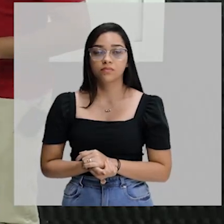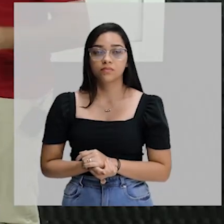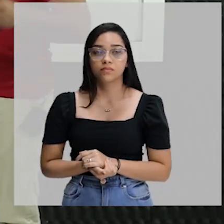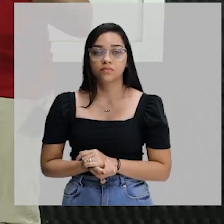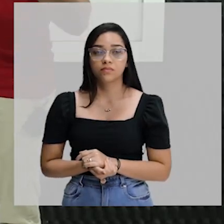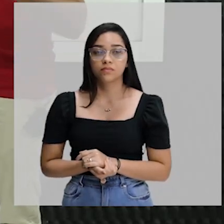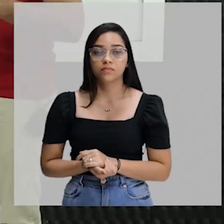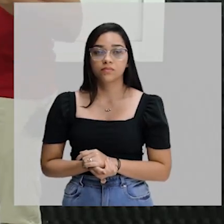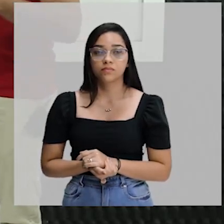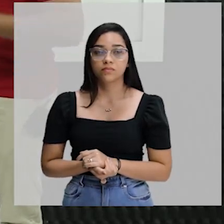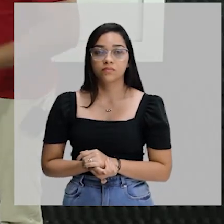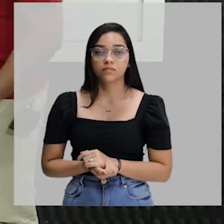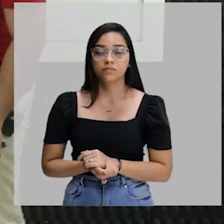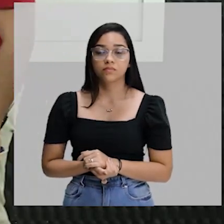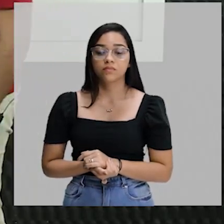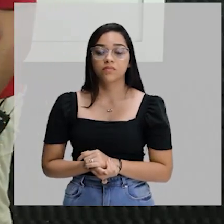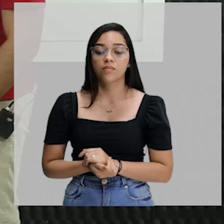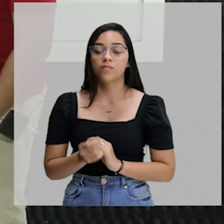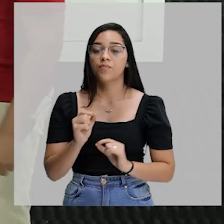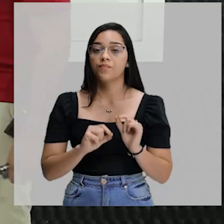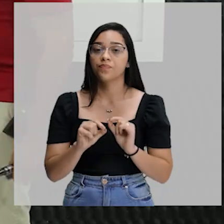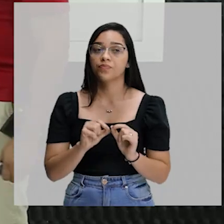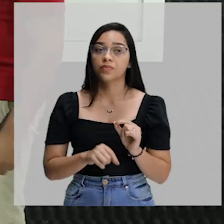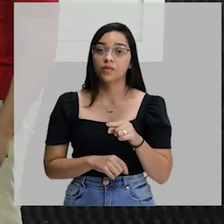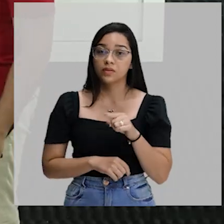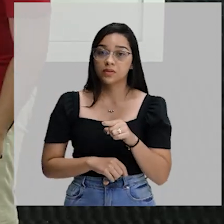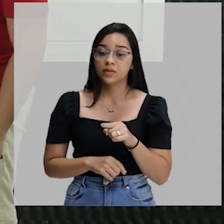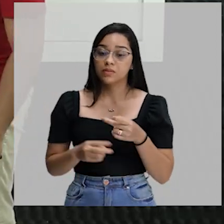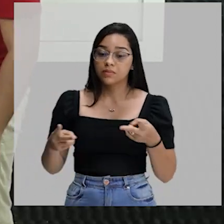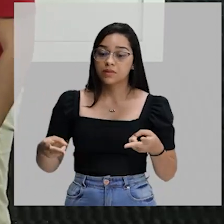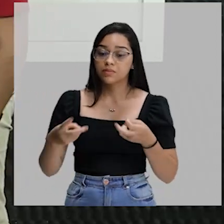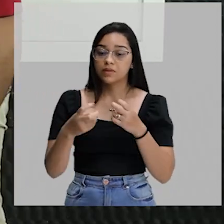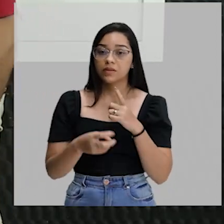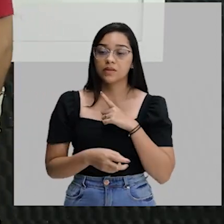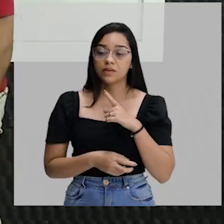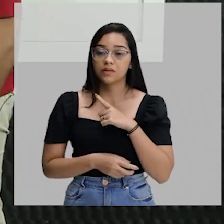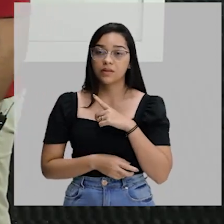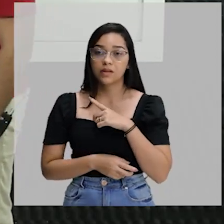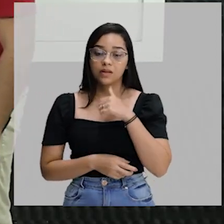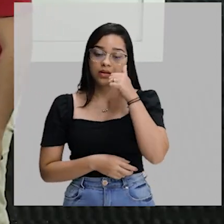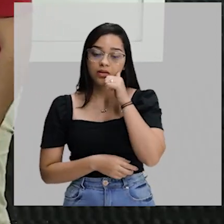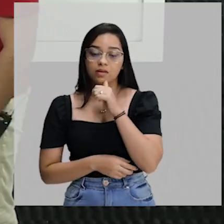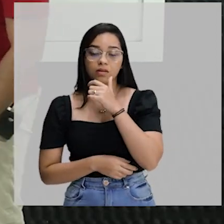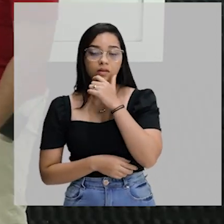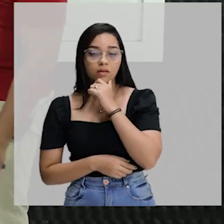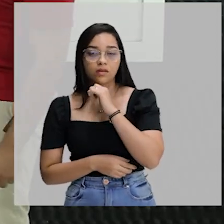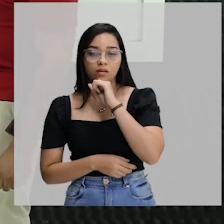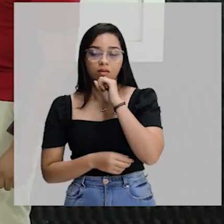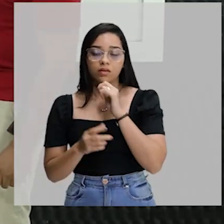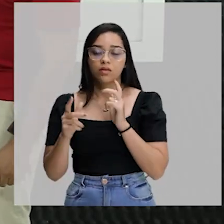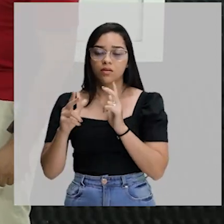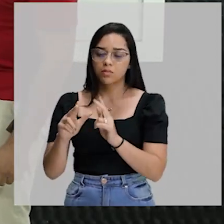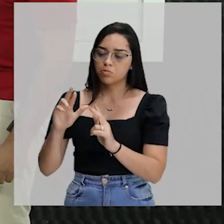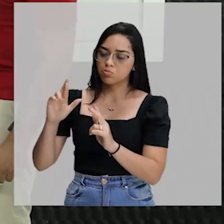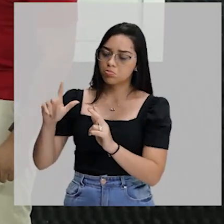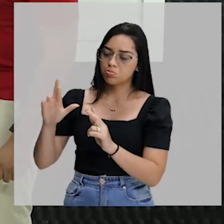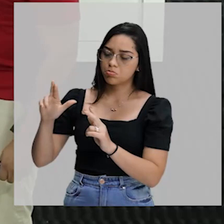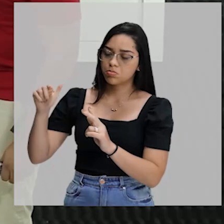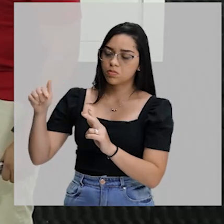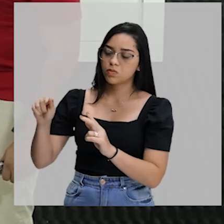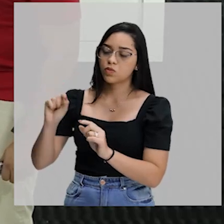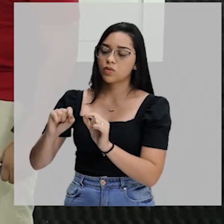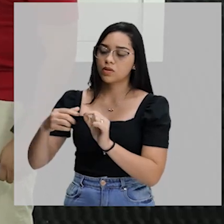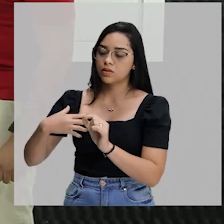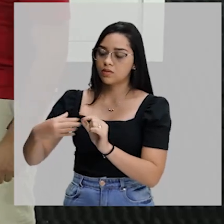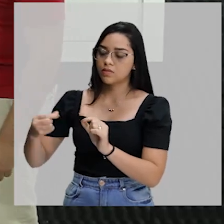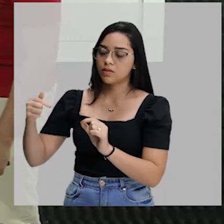diferente. No heredograma, toda vez que você perceber que tem pais iguais gerando um filho diferente, esse